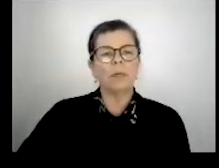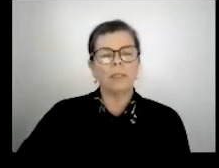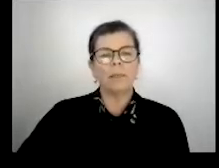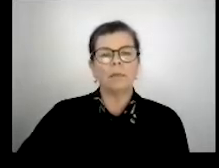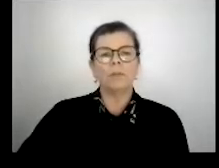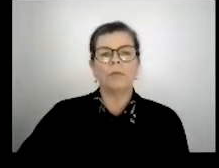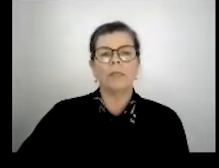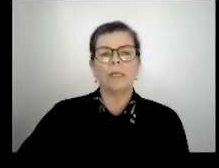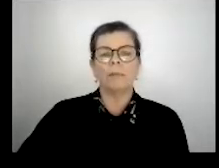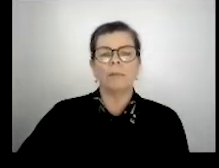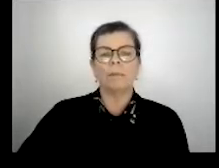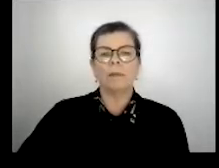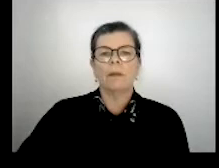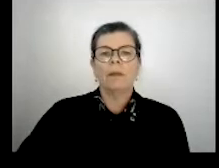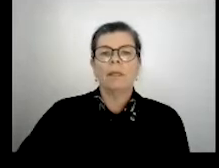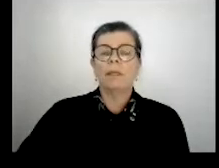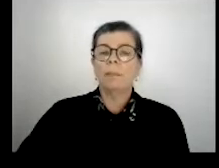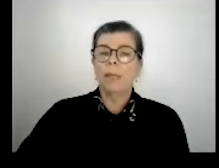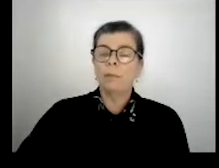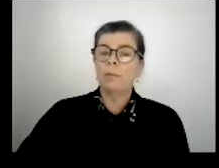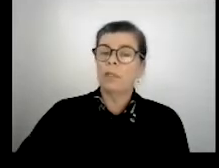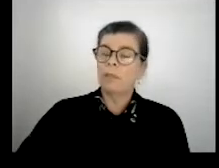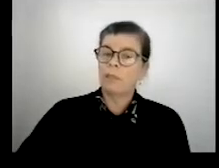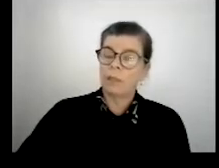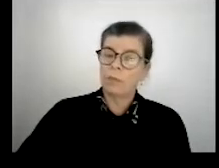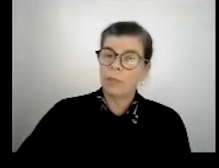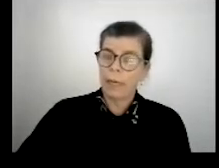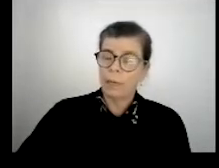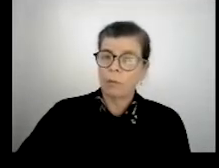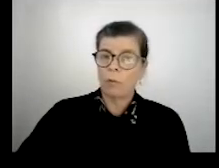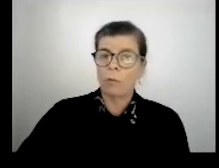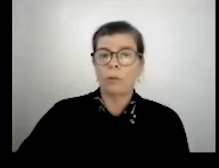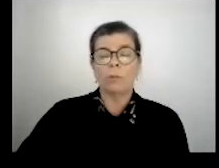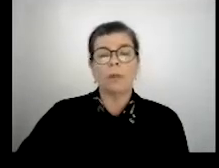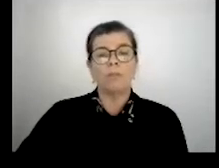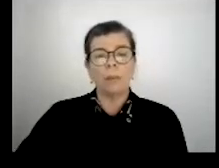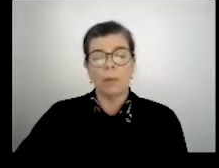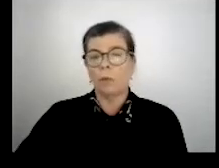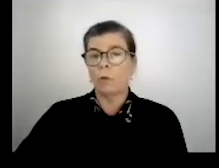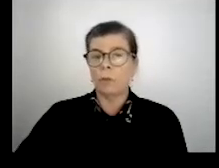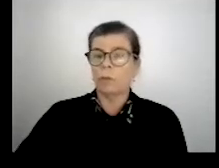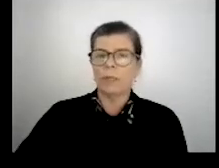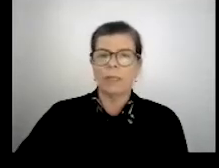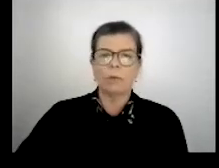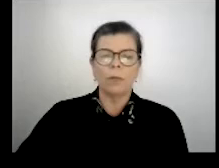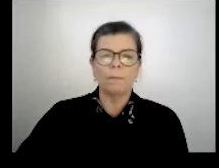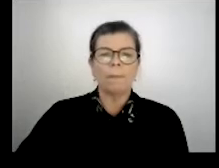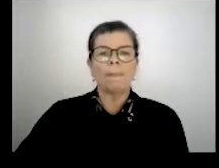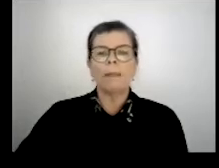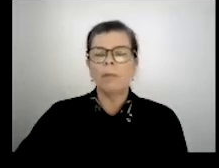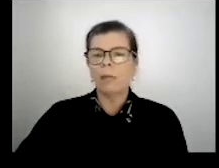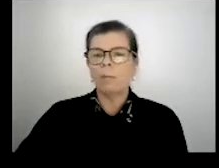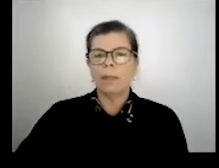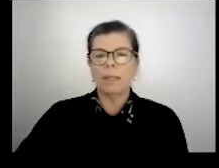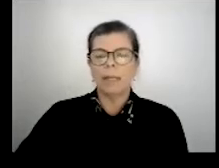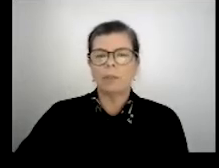ser conhecimento de toda a equipe. E também possíveis eventos internos, como ocorreu no Hospital Fêmea. Hoje, o Cristo Redentor